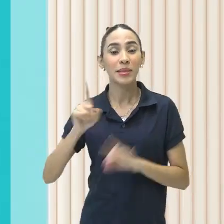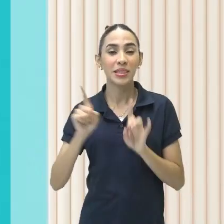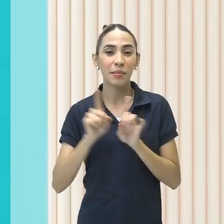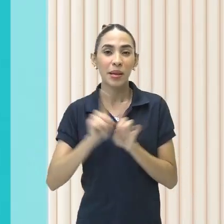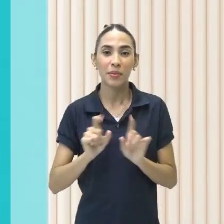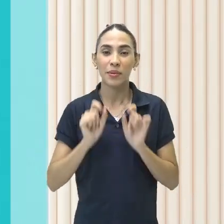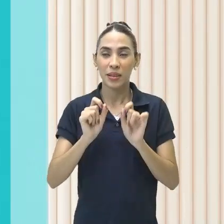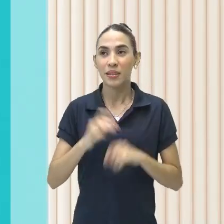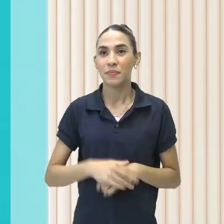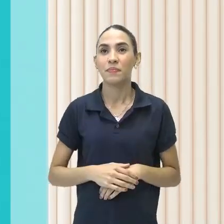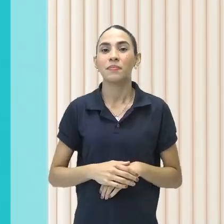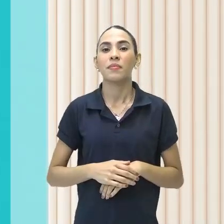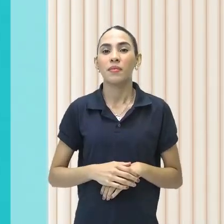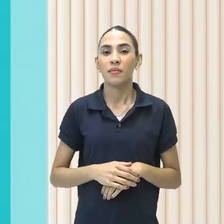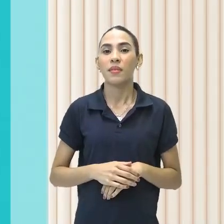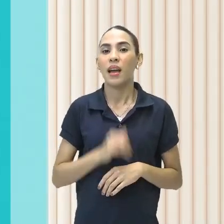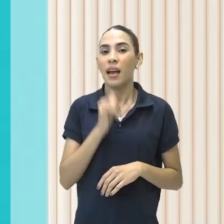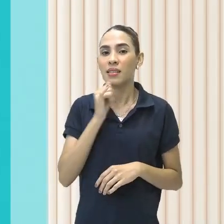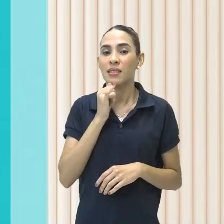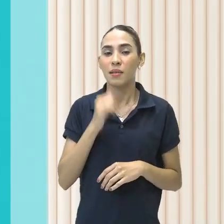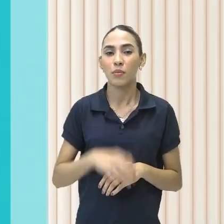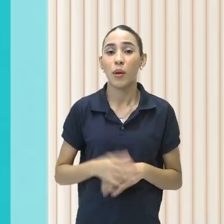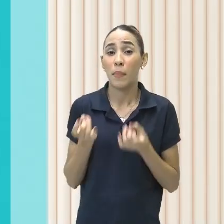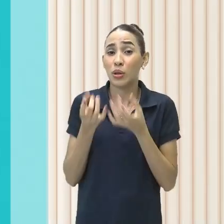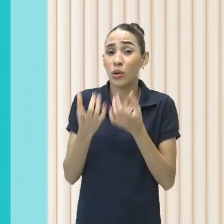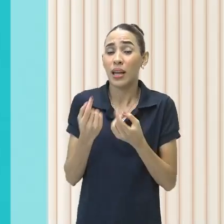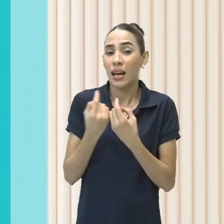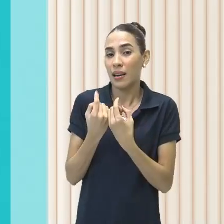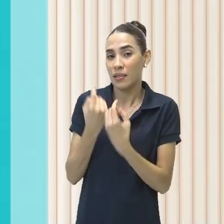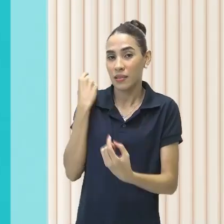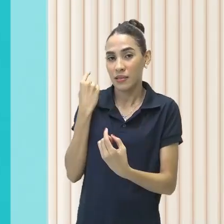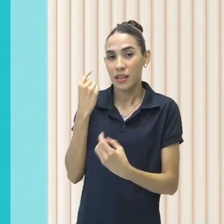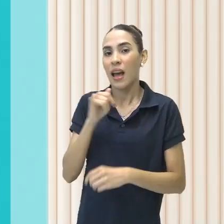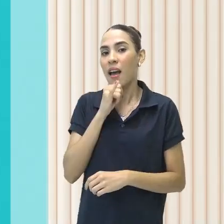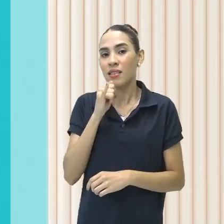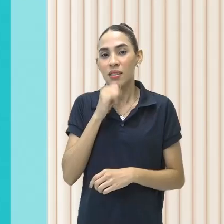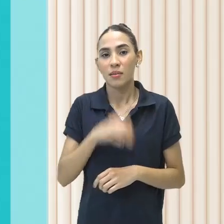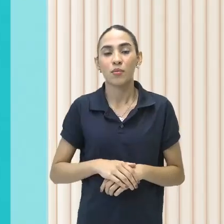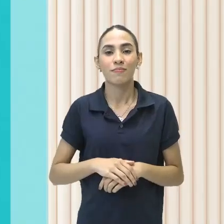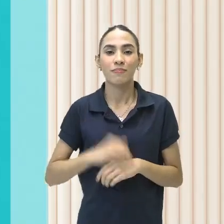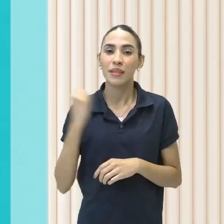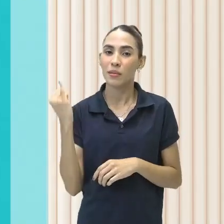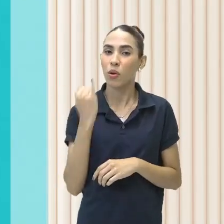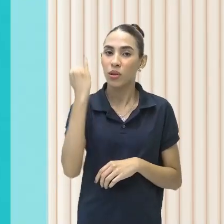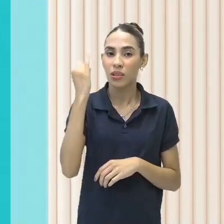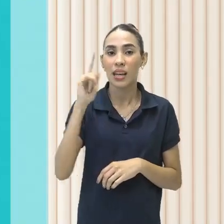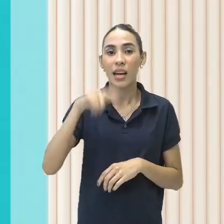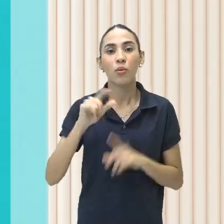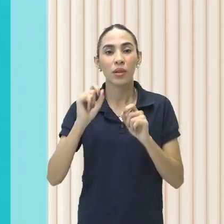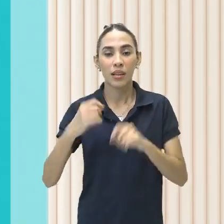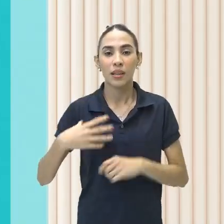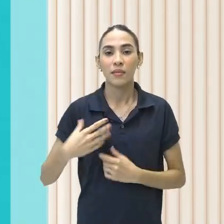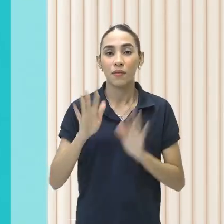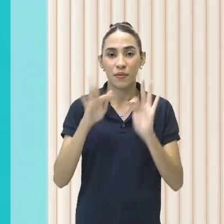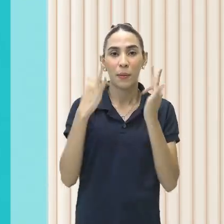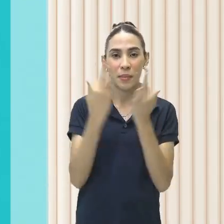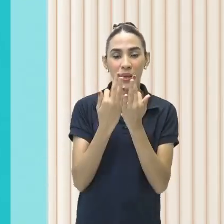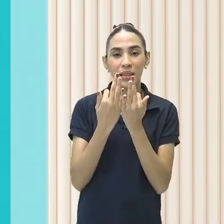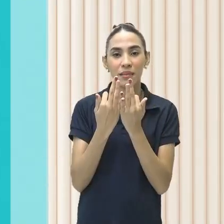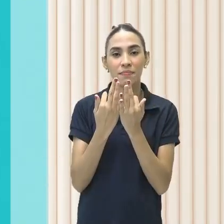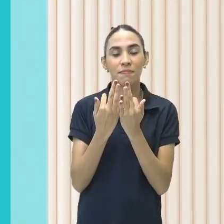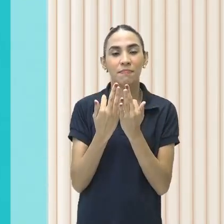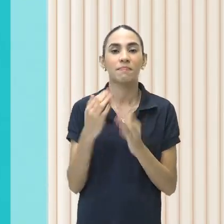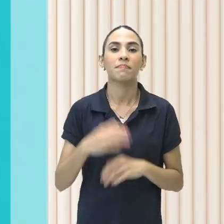principalmente, como eu falei assim, sobre deixar algo para trás. Deixou algo super importante para ele, que foi o quê? A família. E